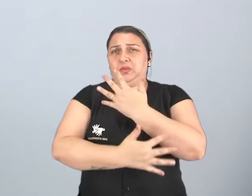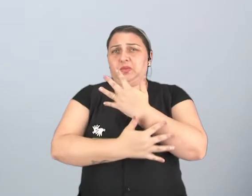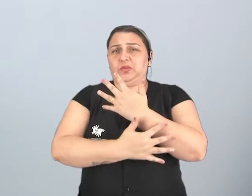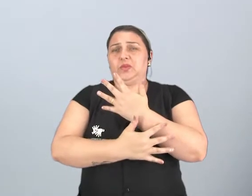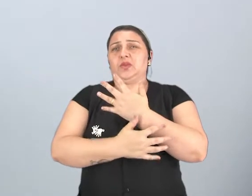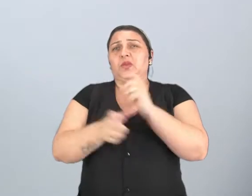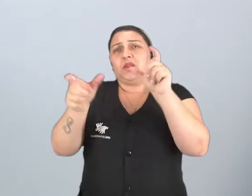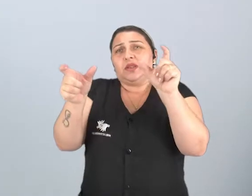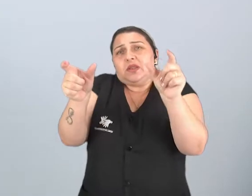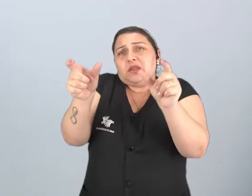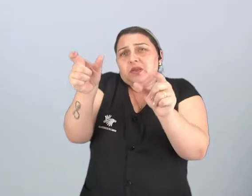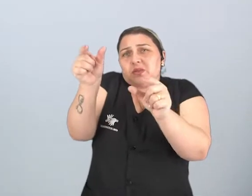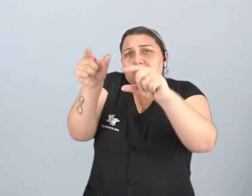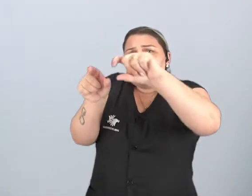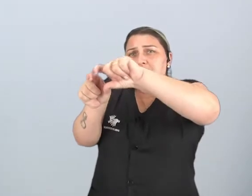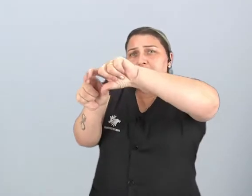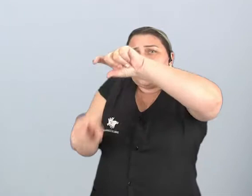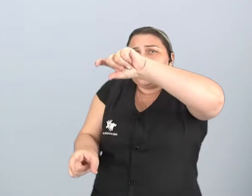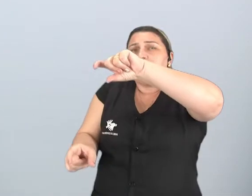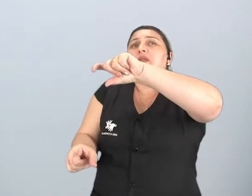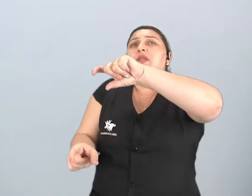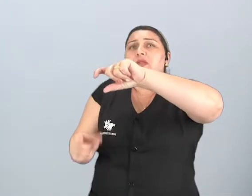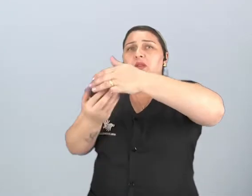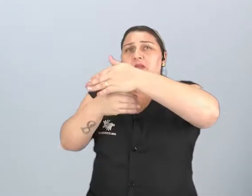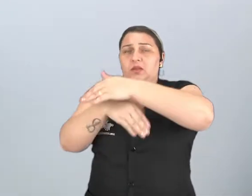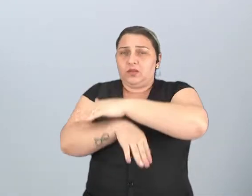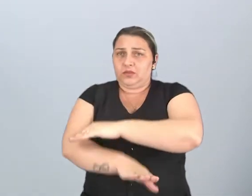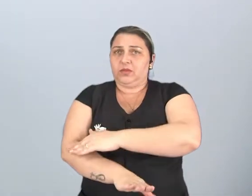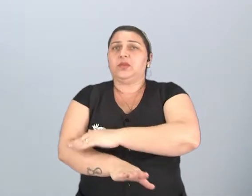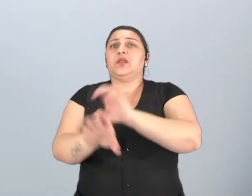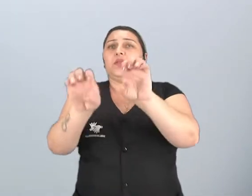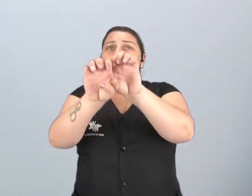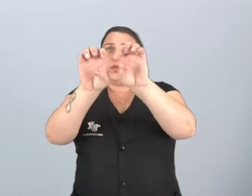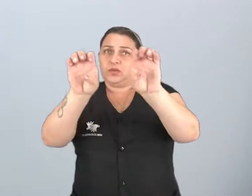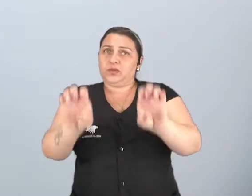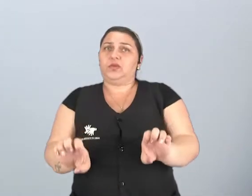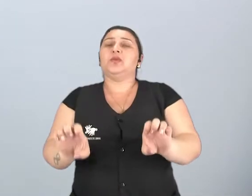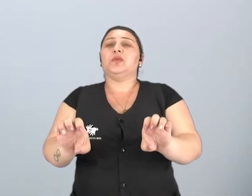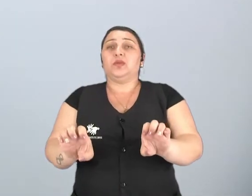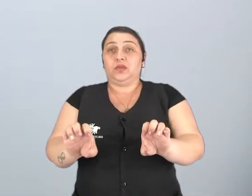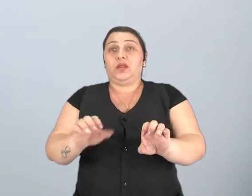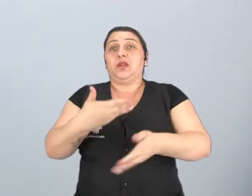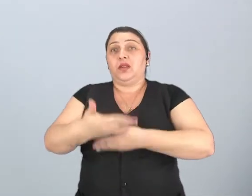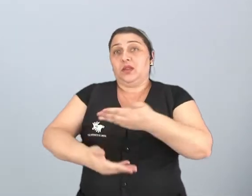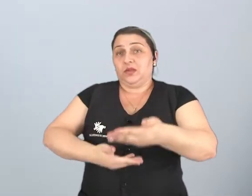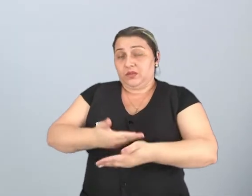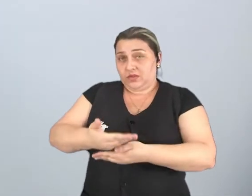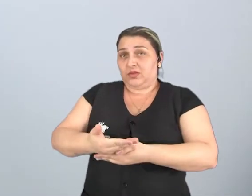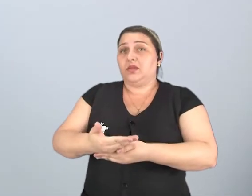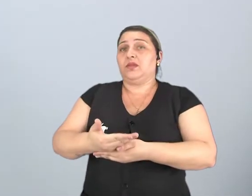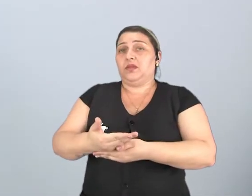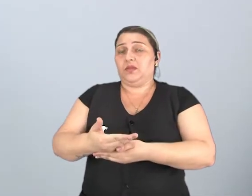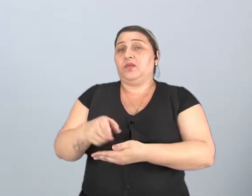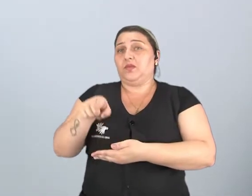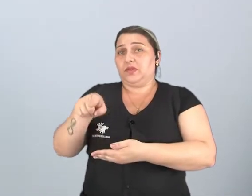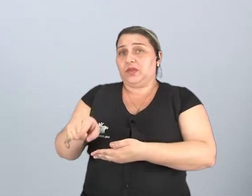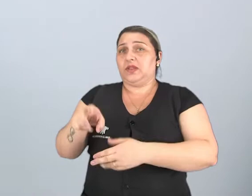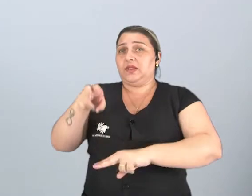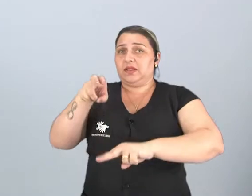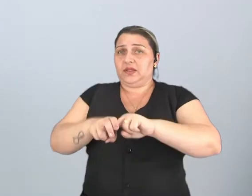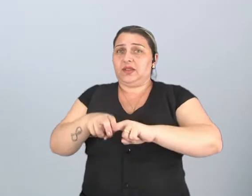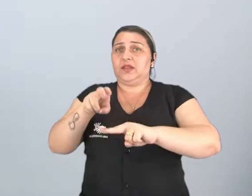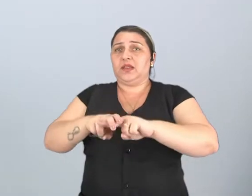não quer dizer que os hábitos posturais inadequados eles estejam apenas relacionados ao fato de você